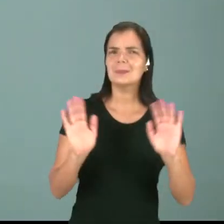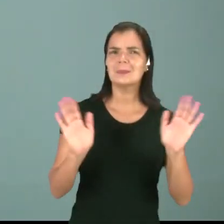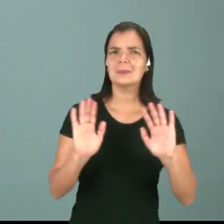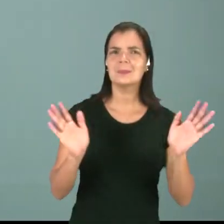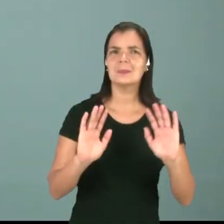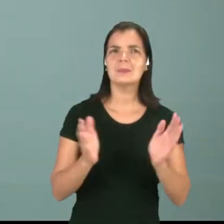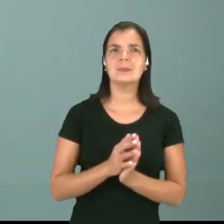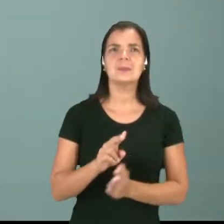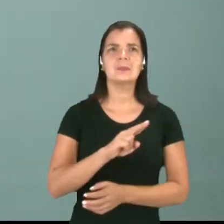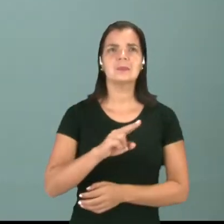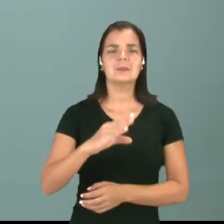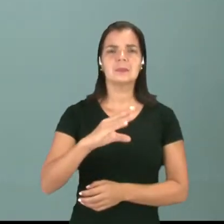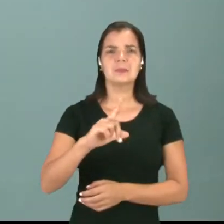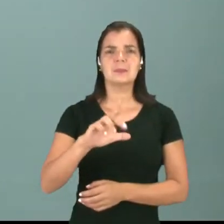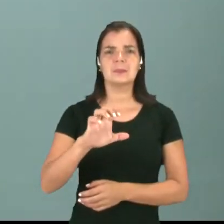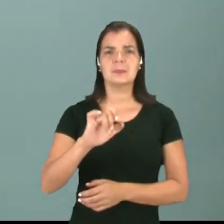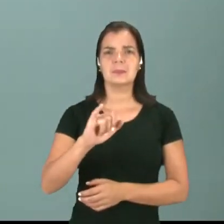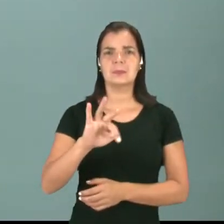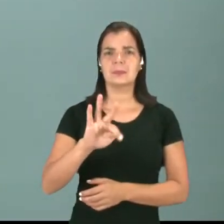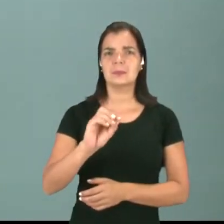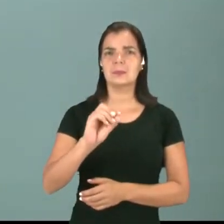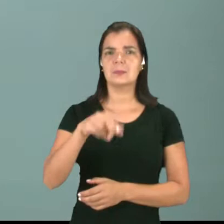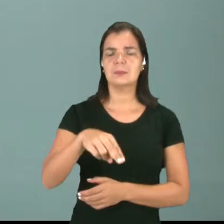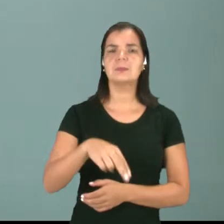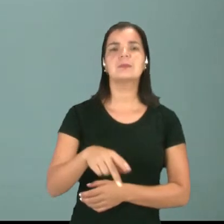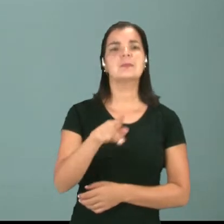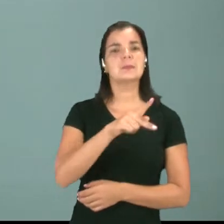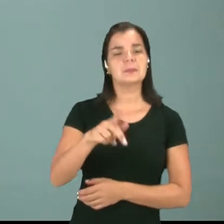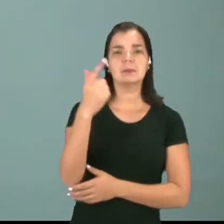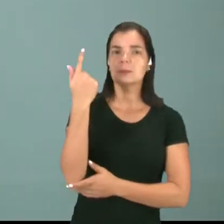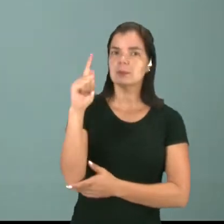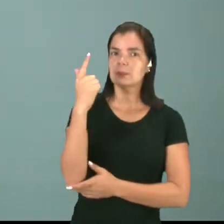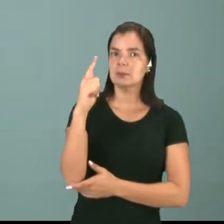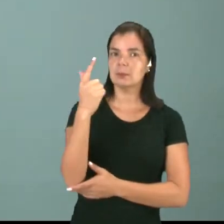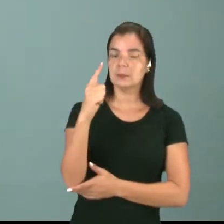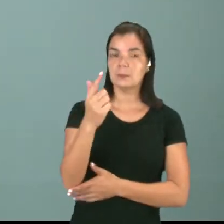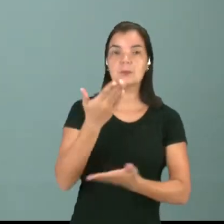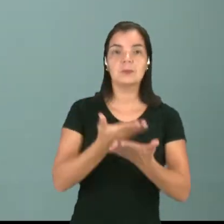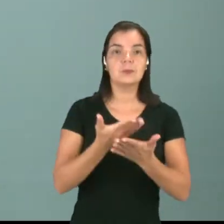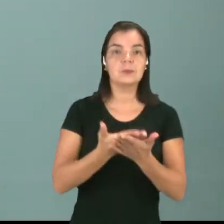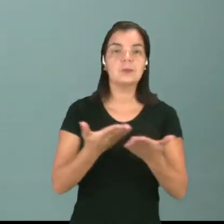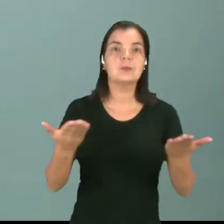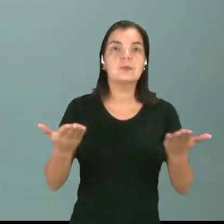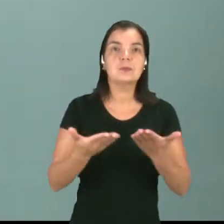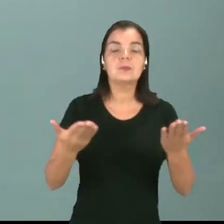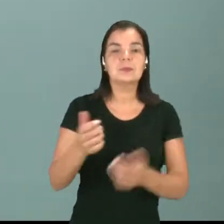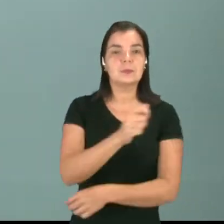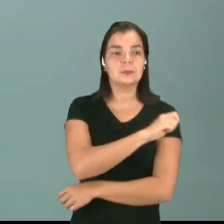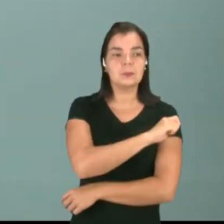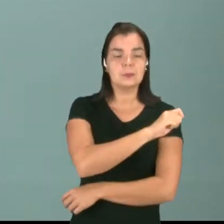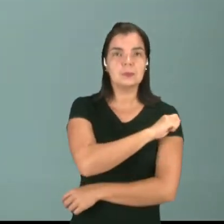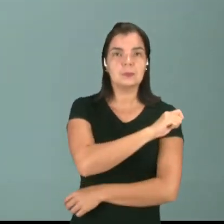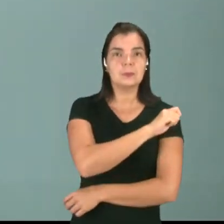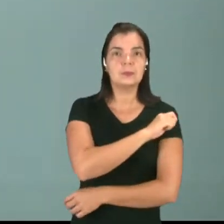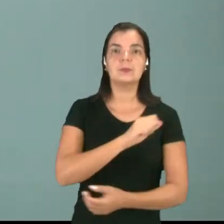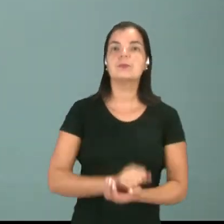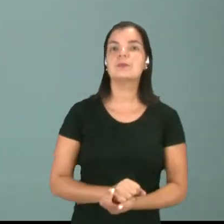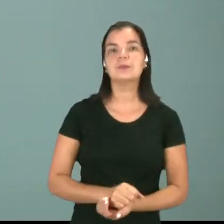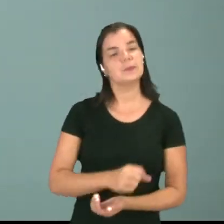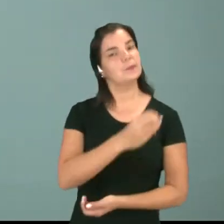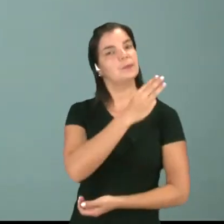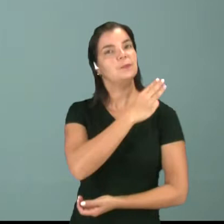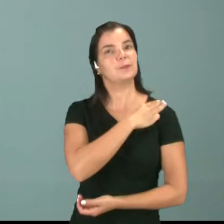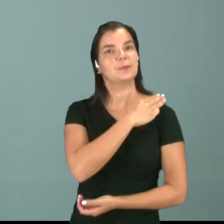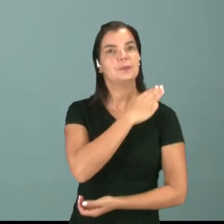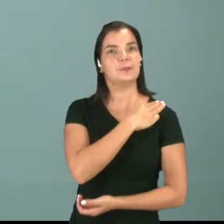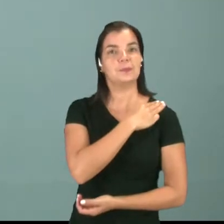Olá, meu nome é Cleilton Amaral, professor de Geografia. Nosso estudo de hoje é aplicado aos alunos do ensino